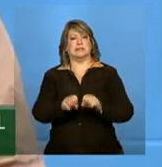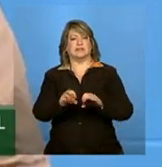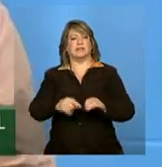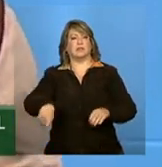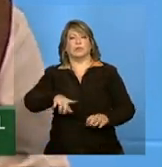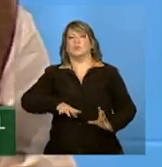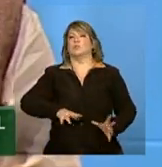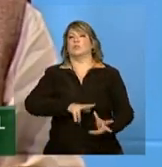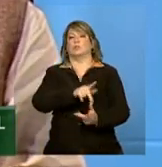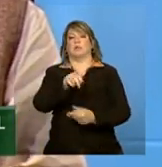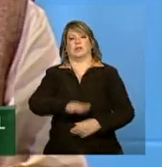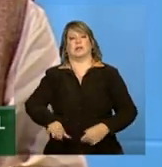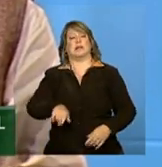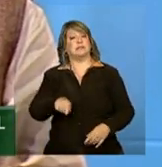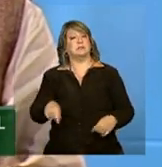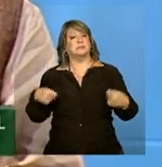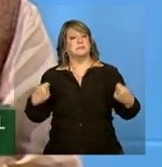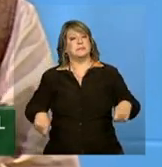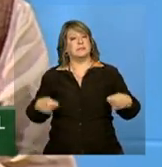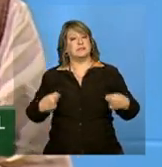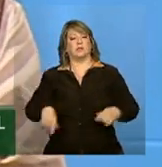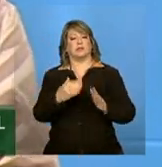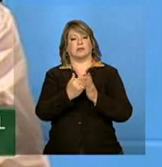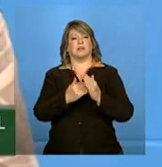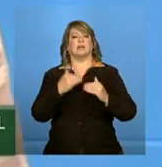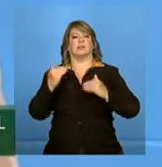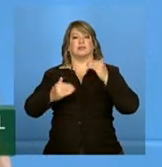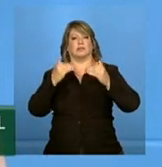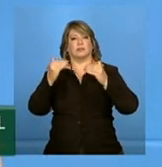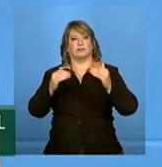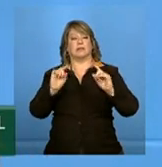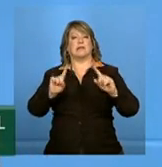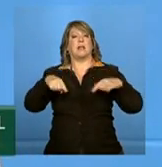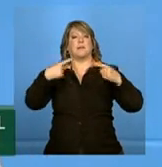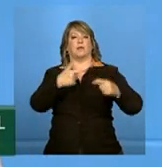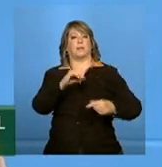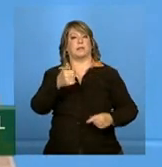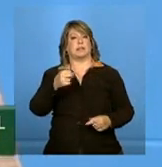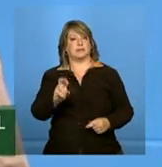Isso deve fazer parte da nossa agenda de desenvolvimento após